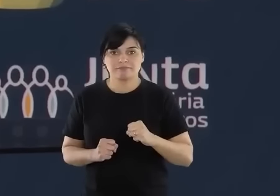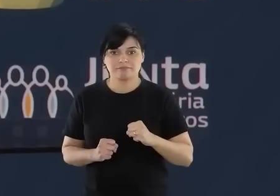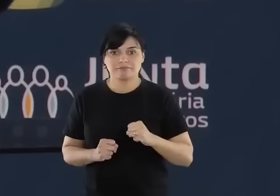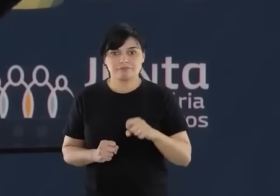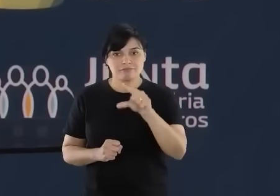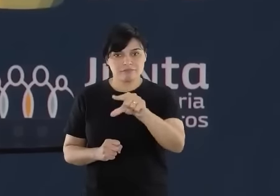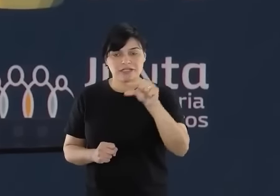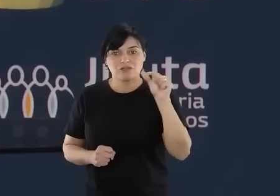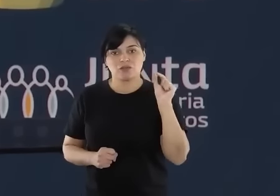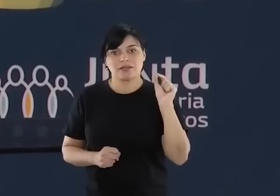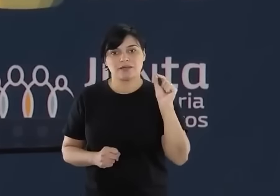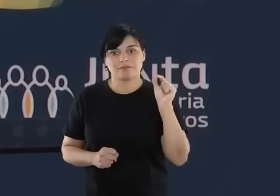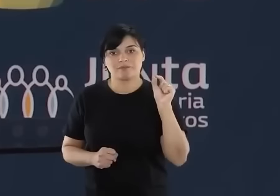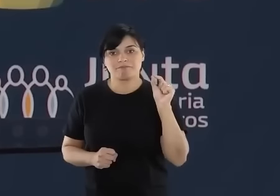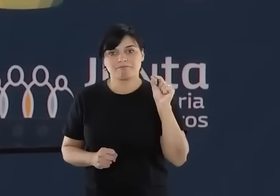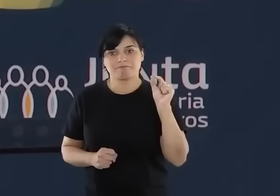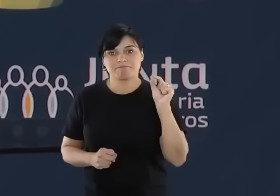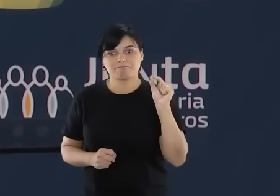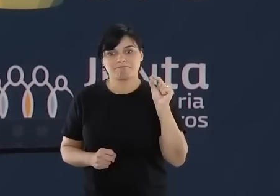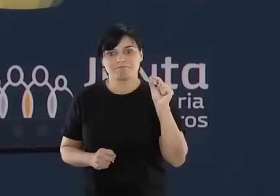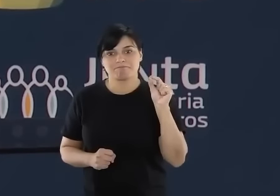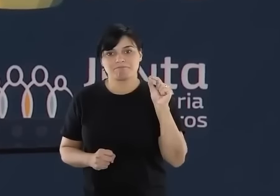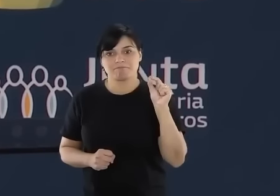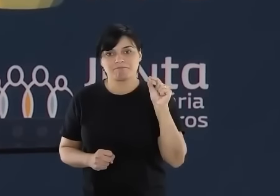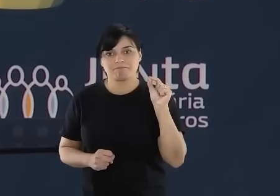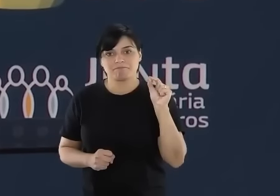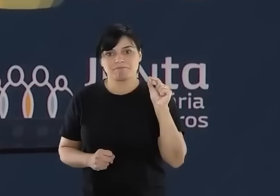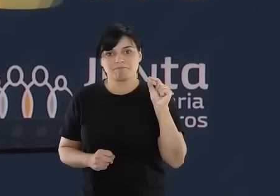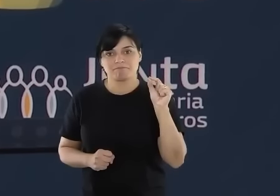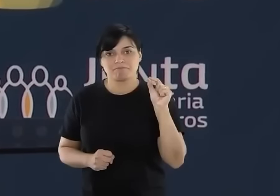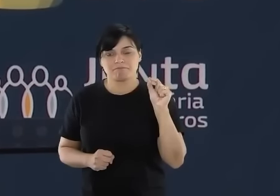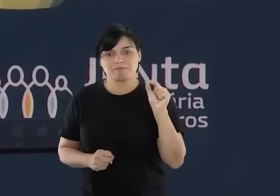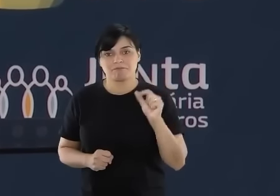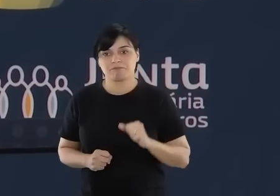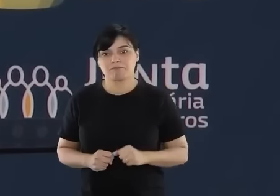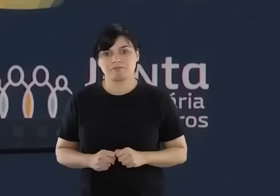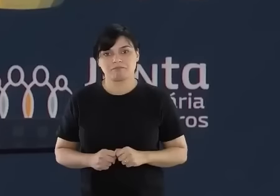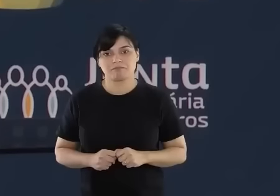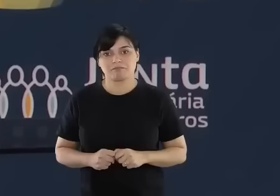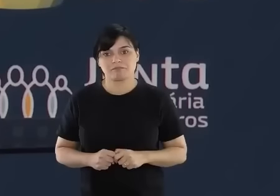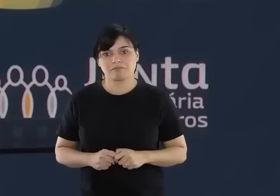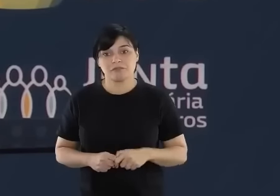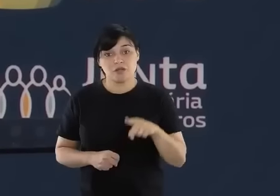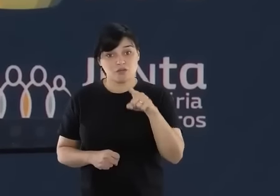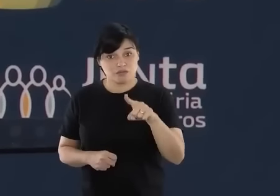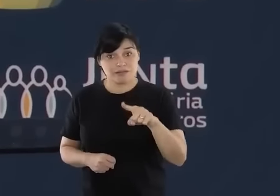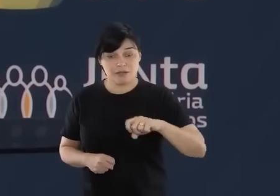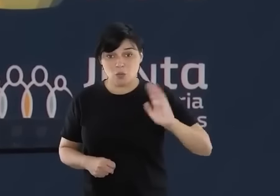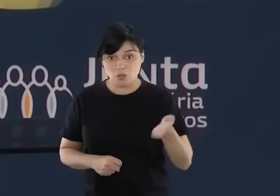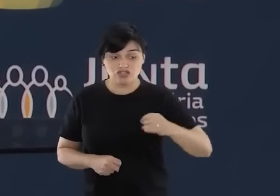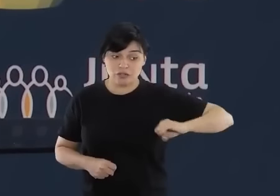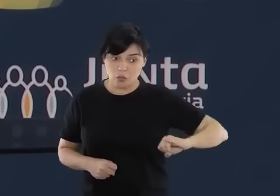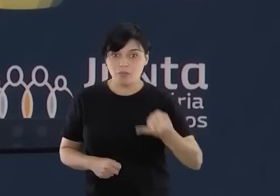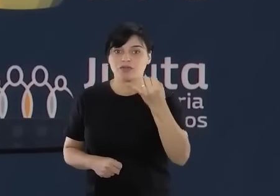seus filhos não podem tomar essa decisão por você ela é exclusivamente sua que hoje você Aproveite a oportunidade que Deus lhe